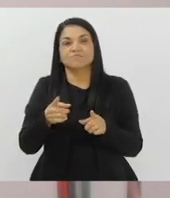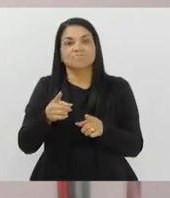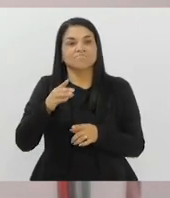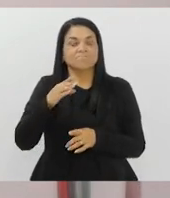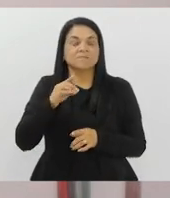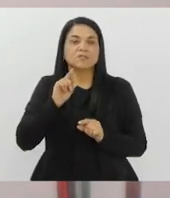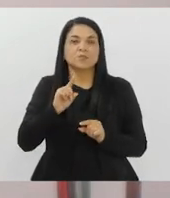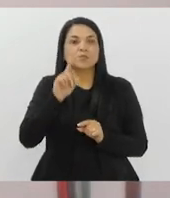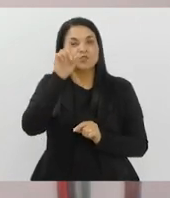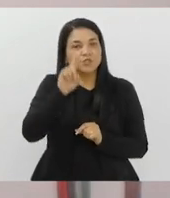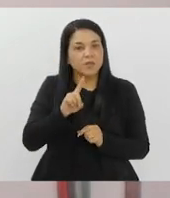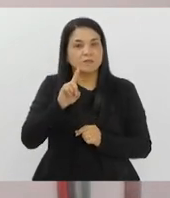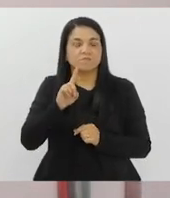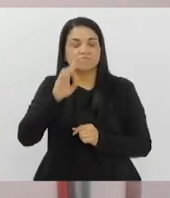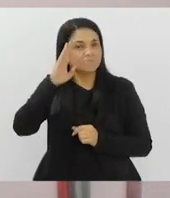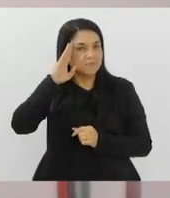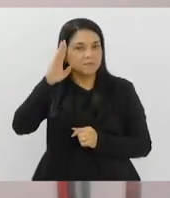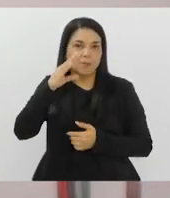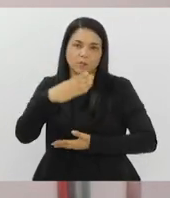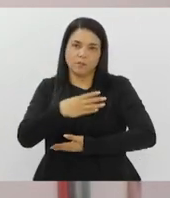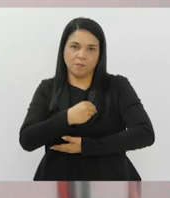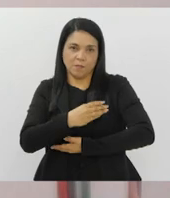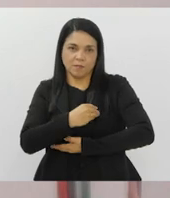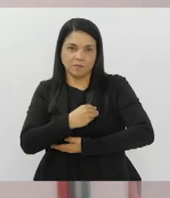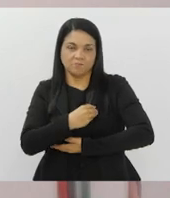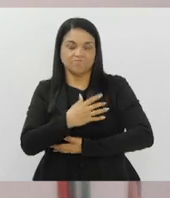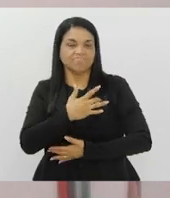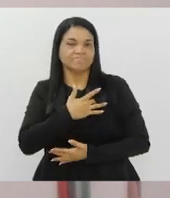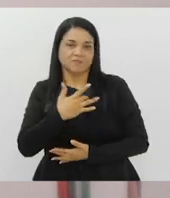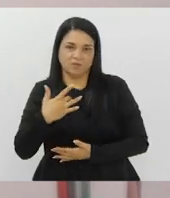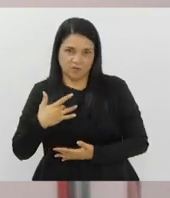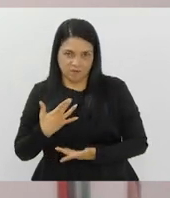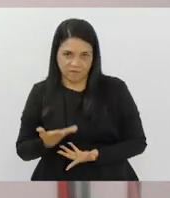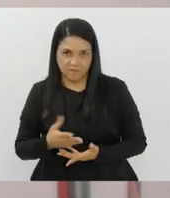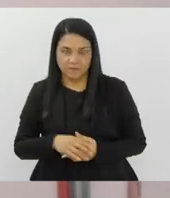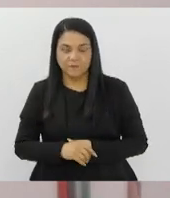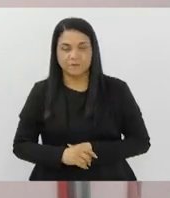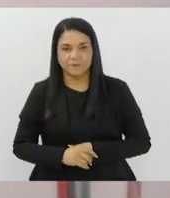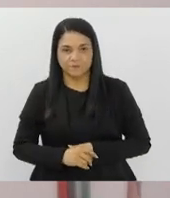direito à amamentação da forma mais saudável possível, né?